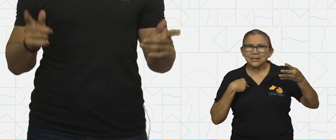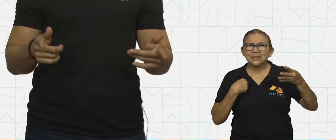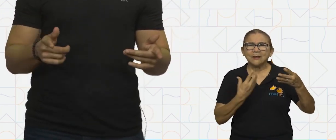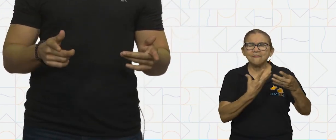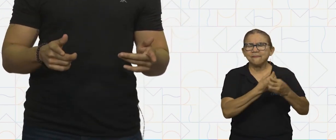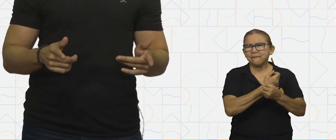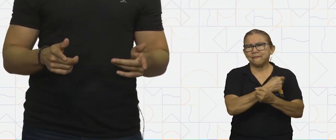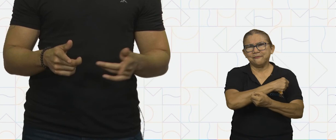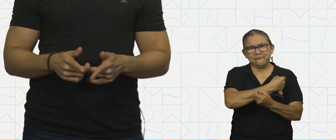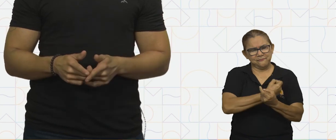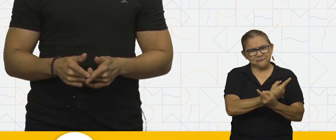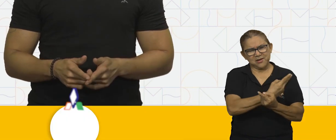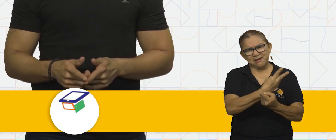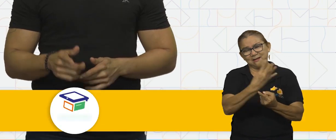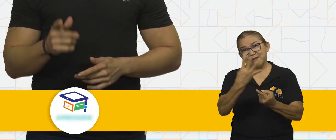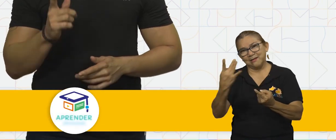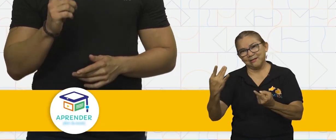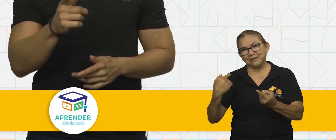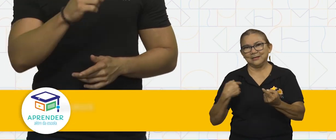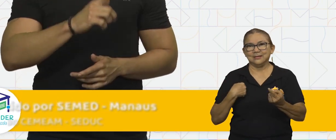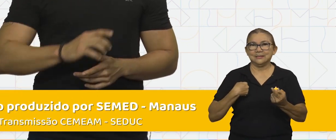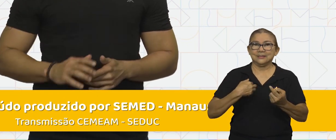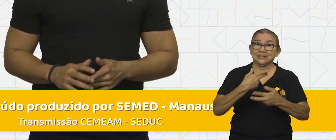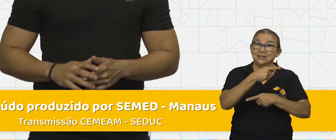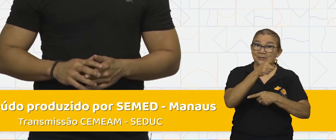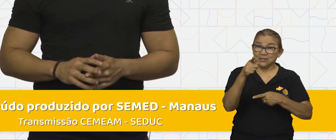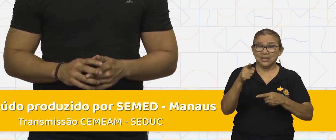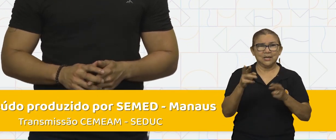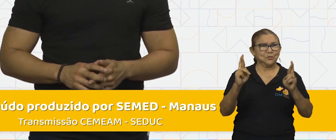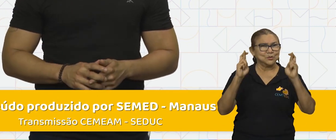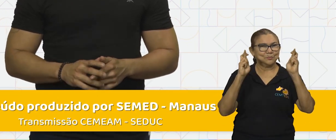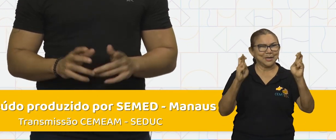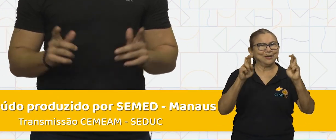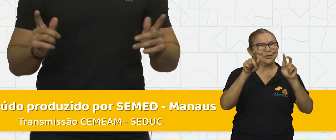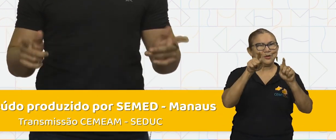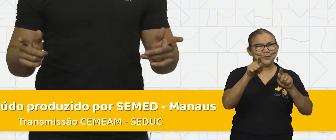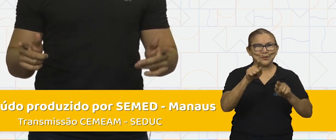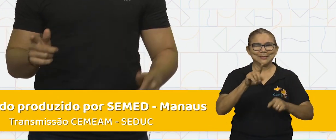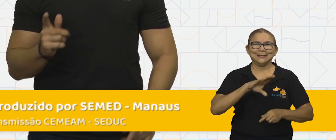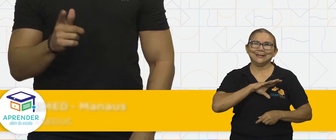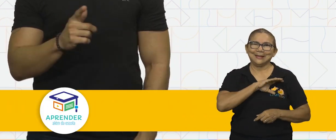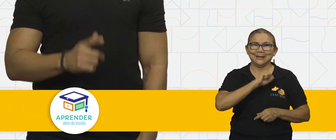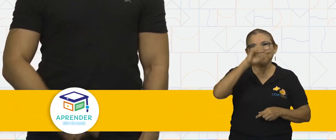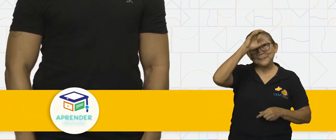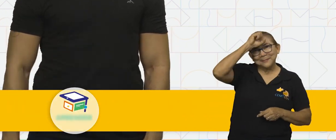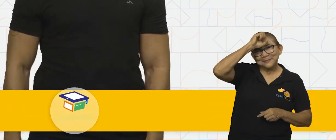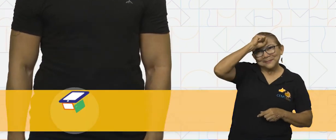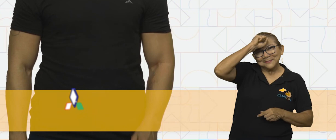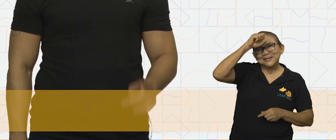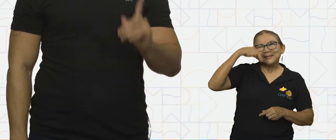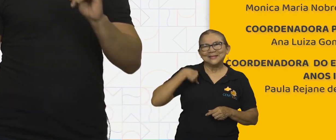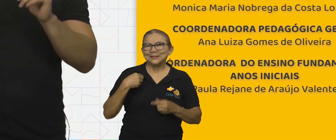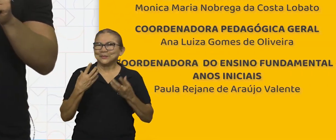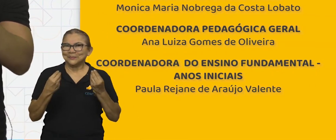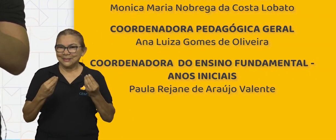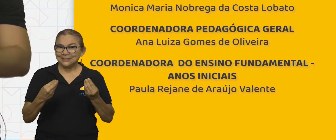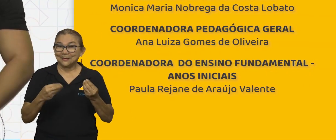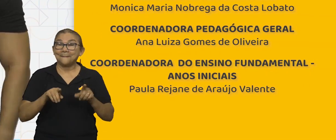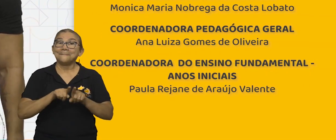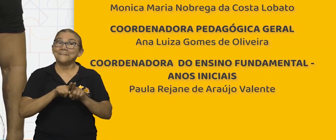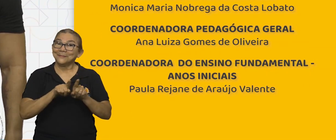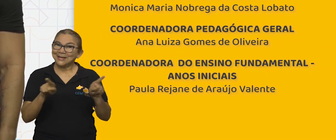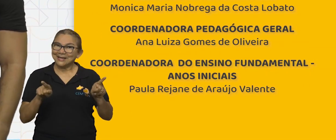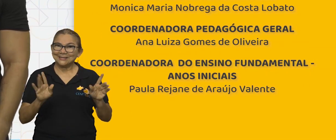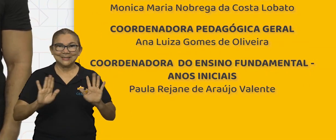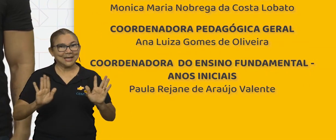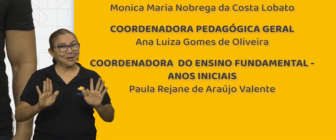organização social e política, não é? Espero que vocês tenham gostado e aprendido bastante sobre o Brasil República. Mas